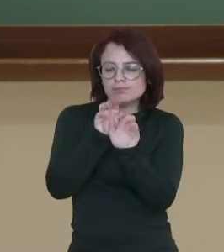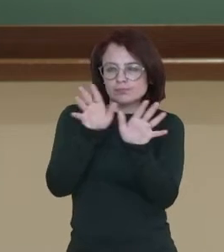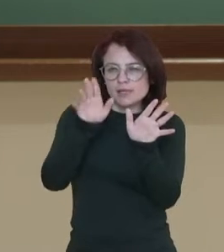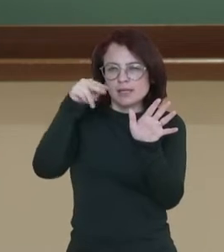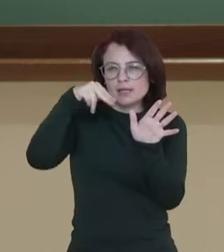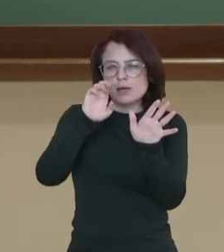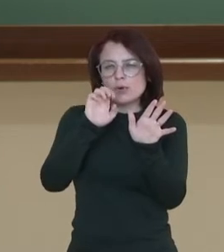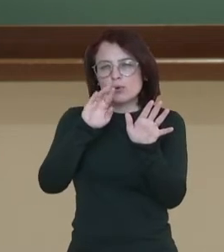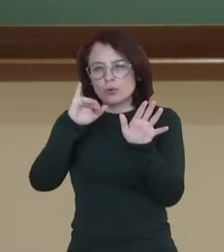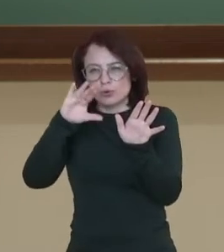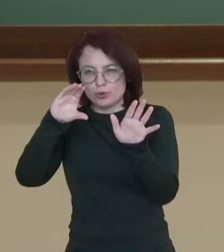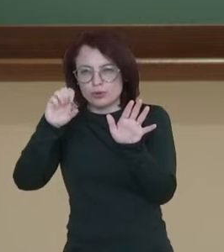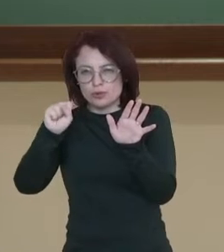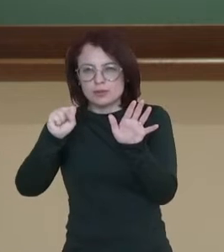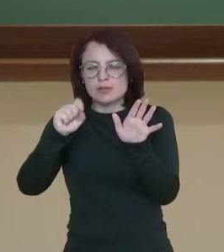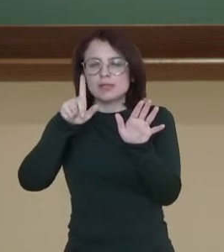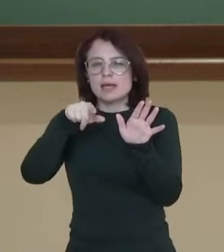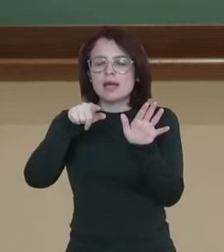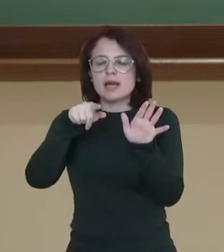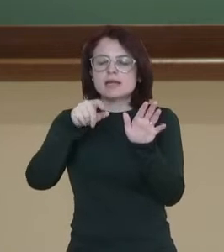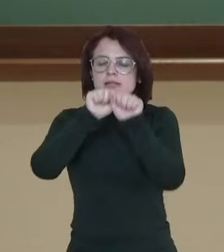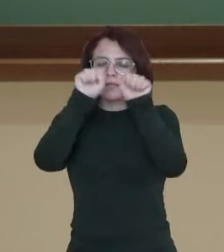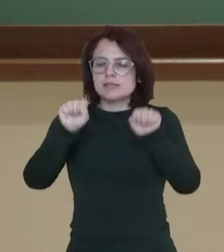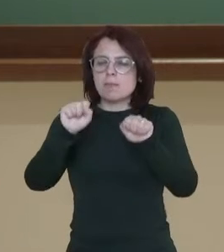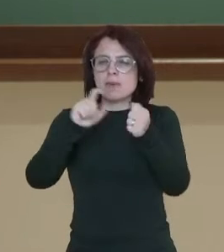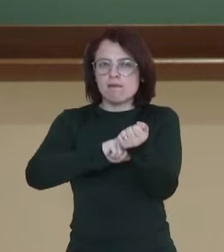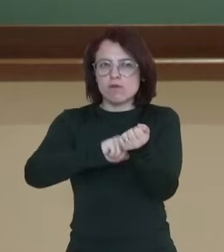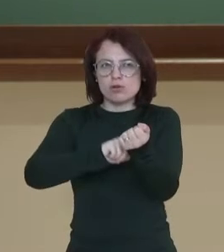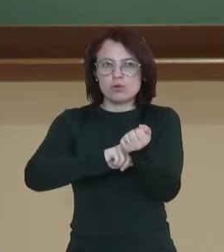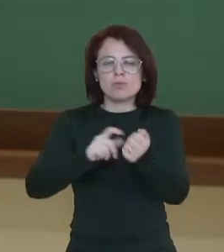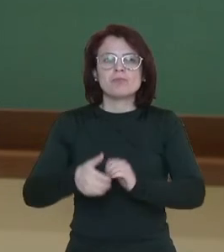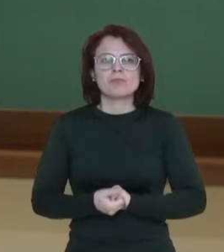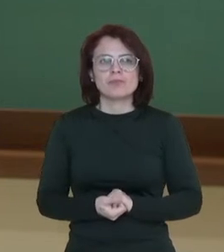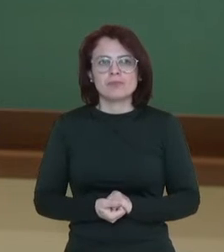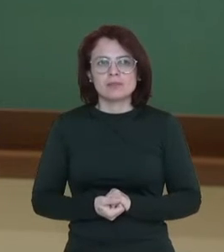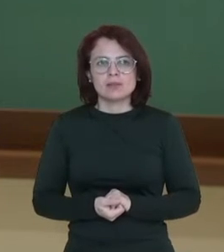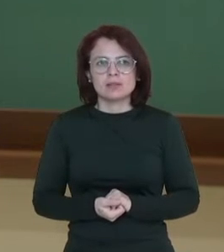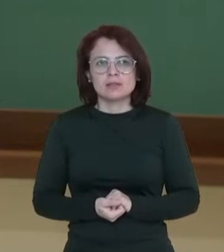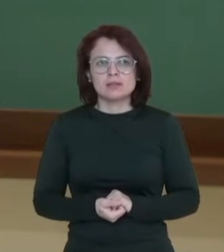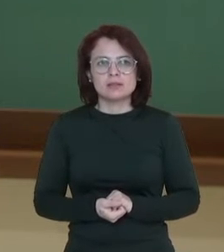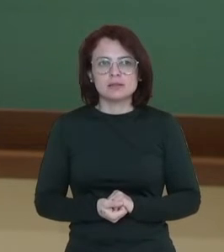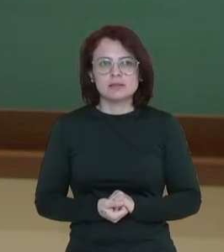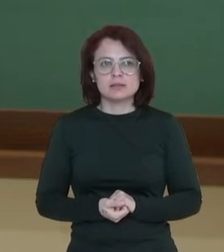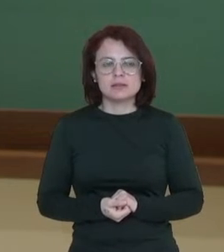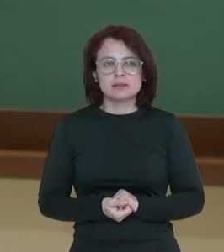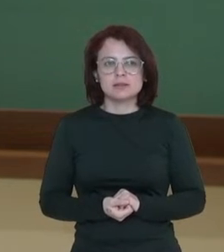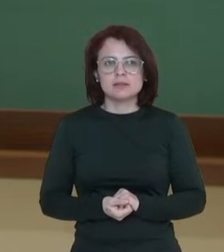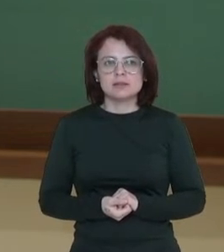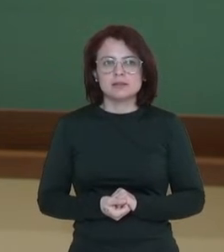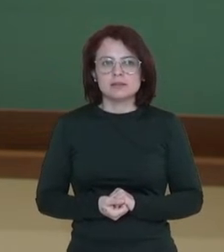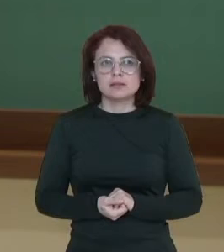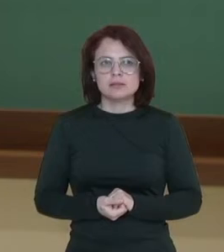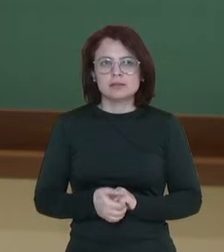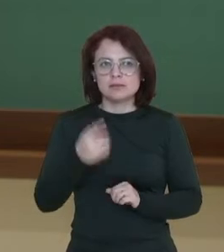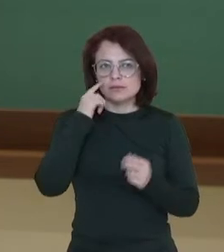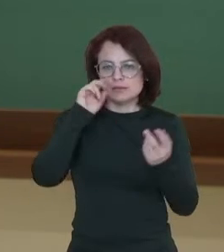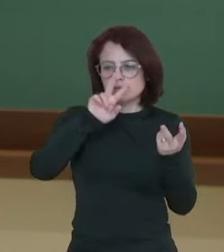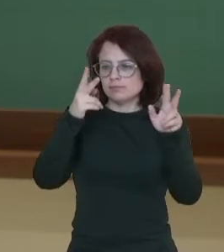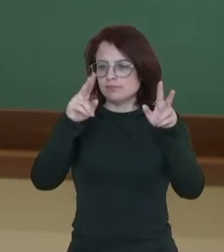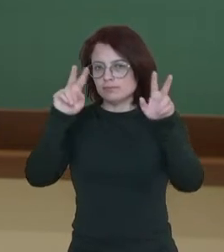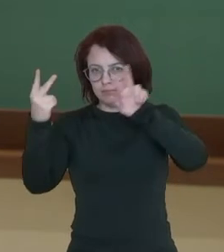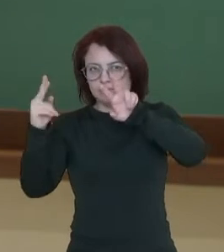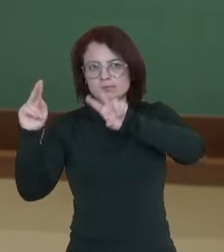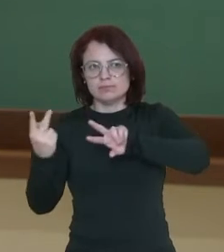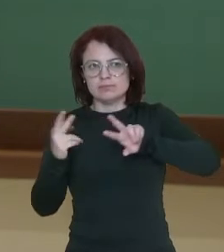O princípio do sistema nervoso, tá? Para formar o tubo neural. Então vai passar aqui formando essa placa, depois a goteira, o